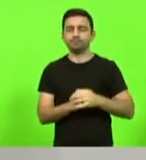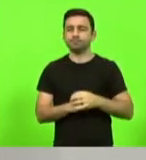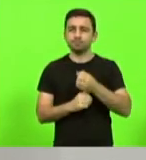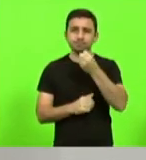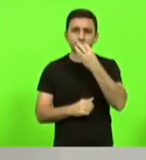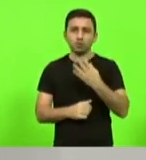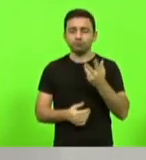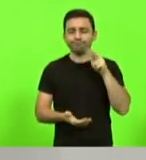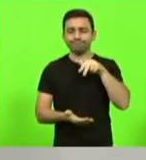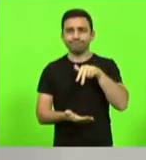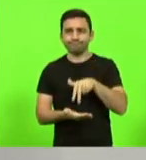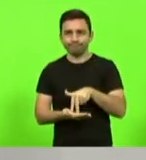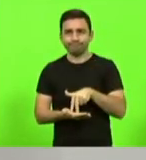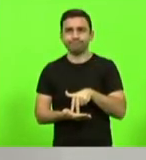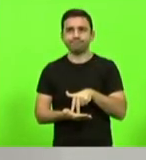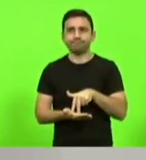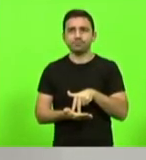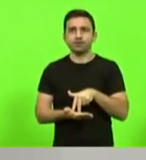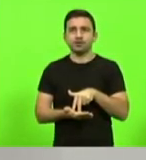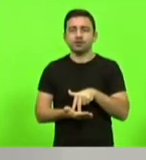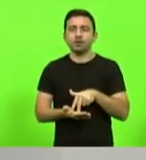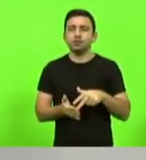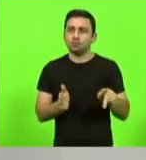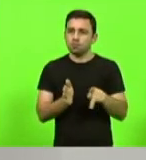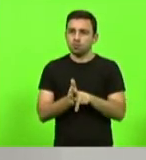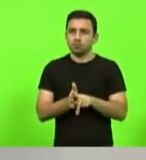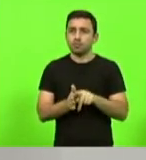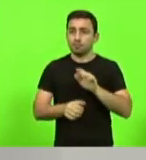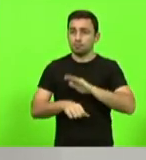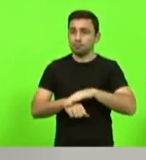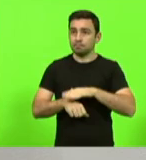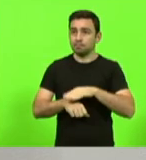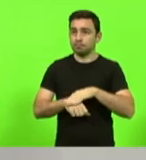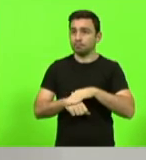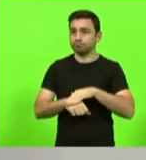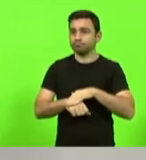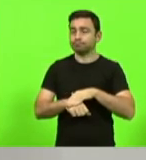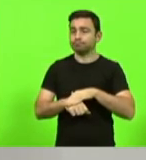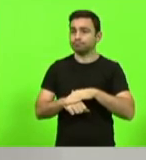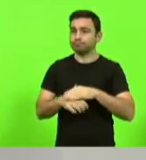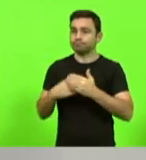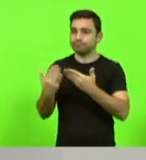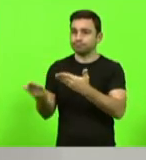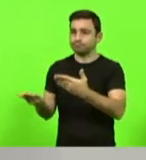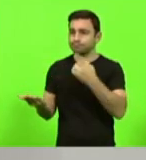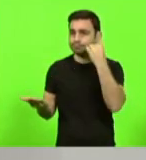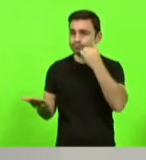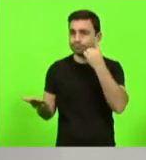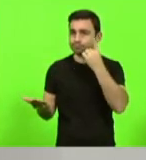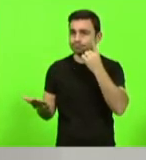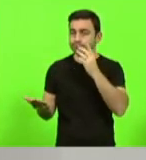ocupar esta tribuna através do convite efetuado pelo deputado Nilson